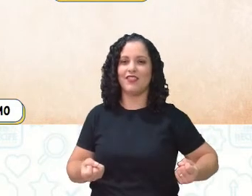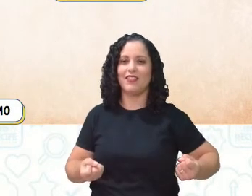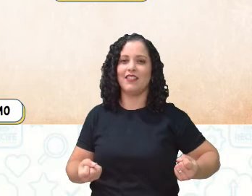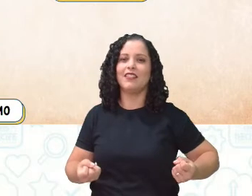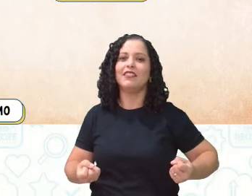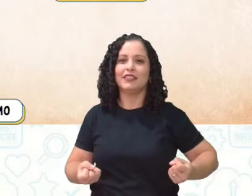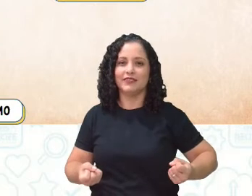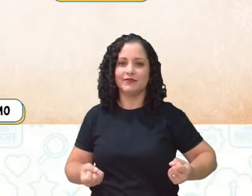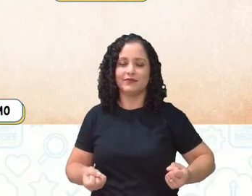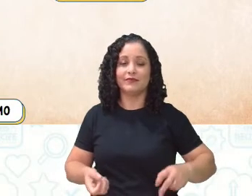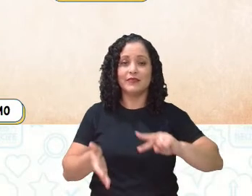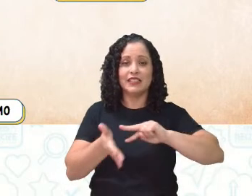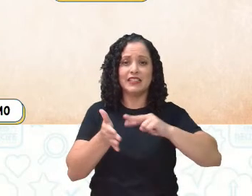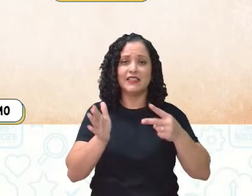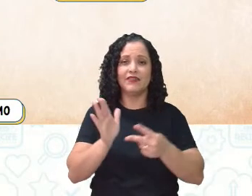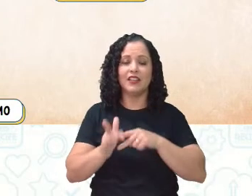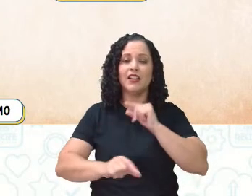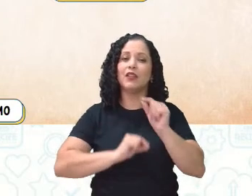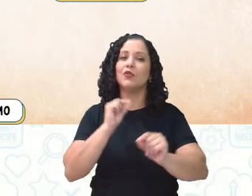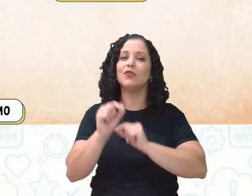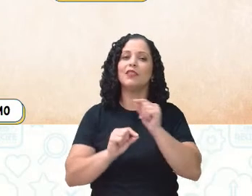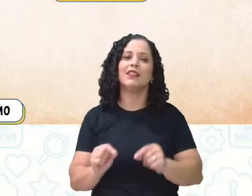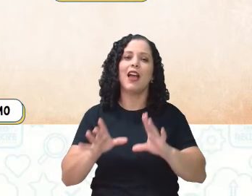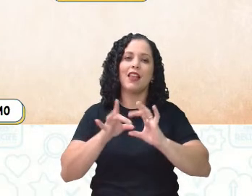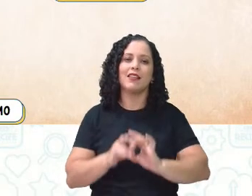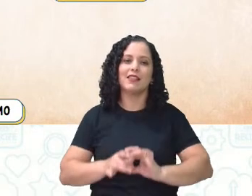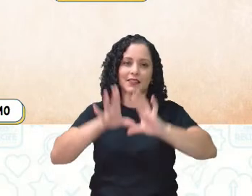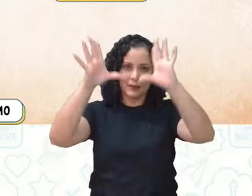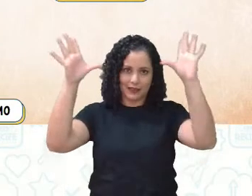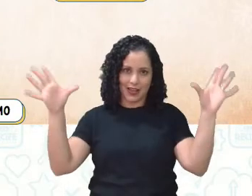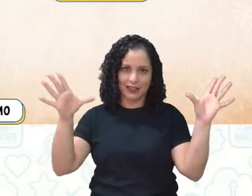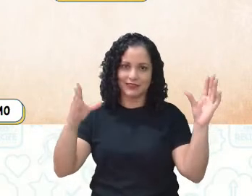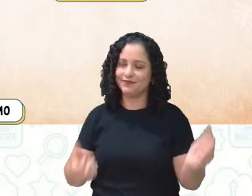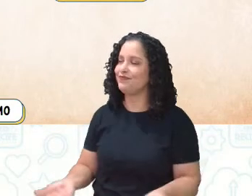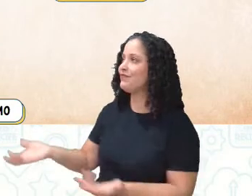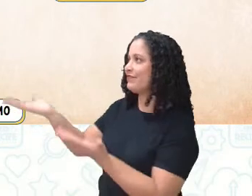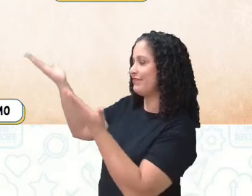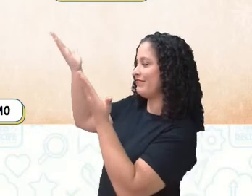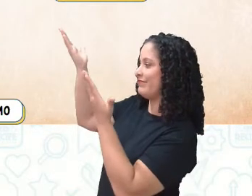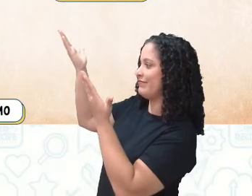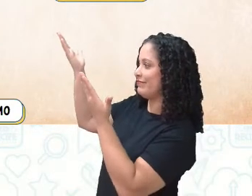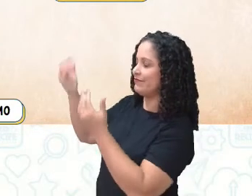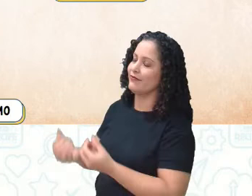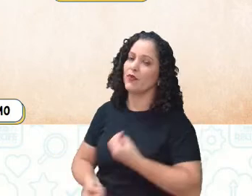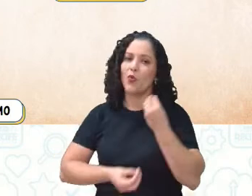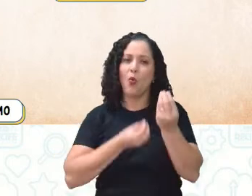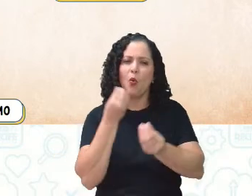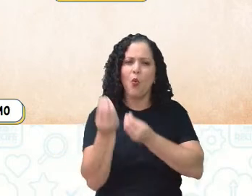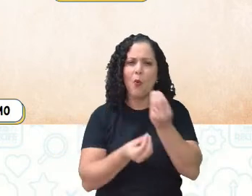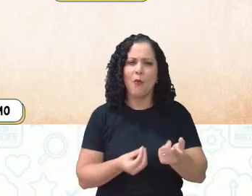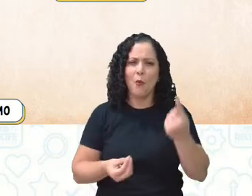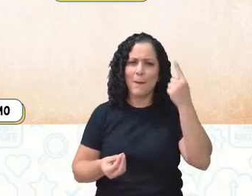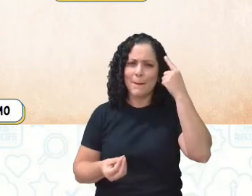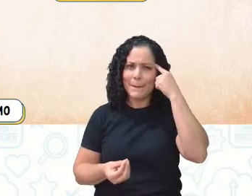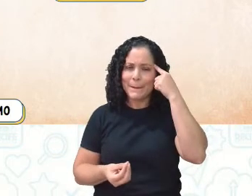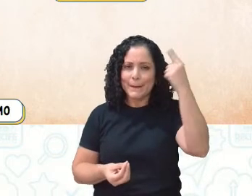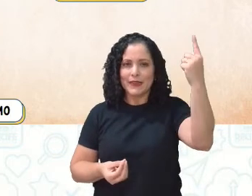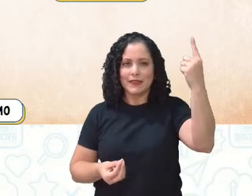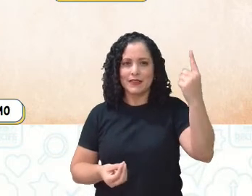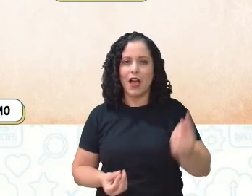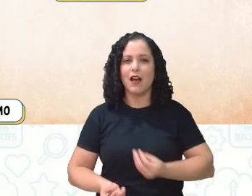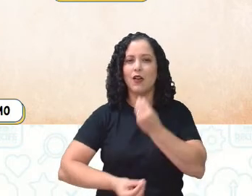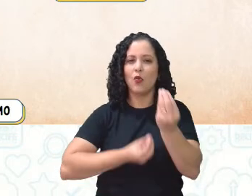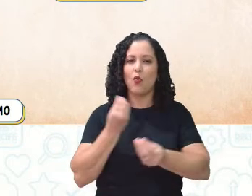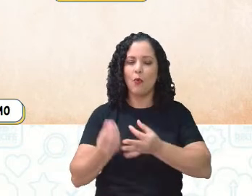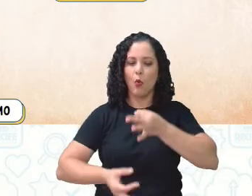partida, né? Para representar a liberdade. A liberdade de expressão, de pensamento, de você poder se